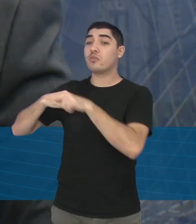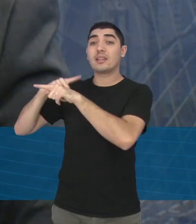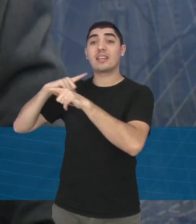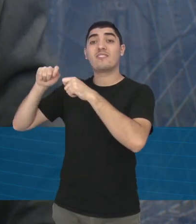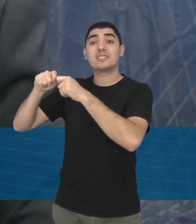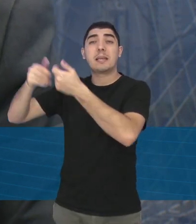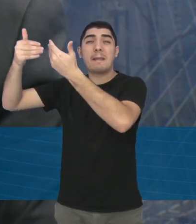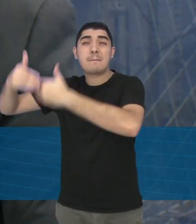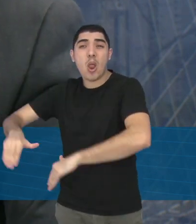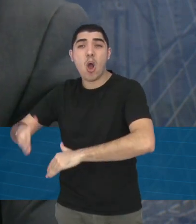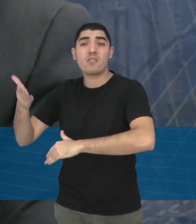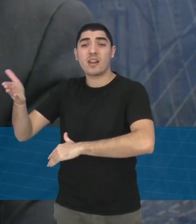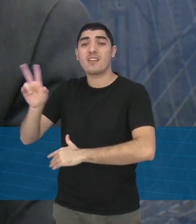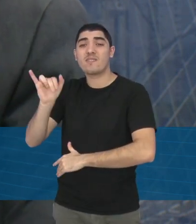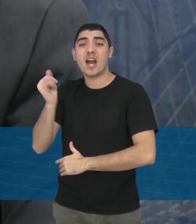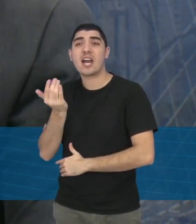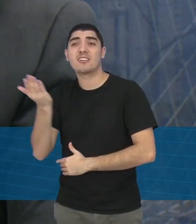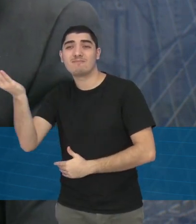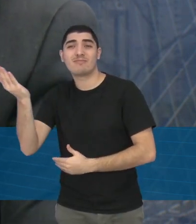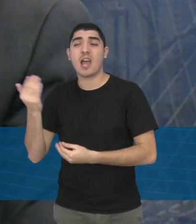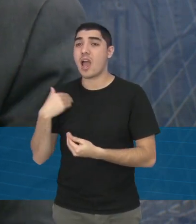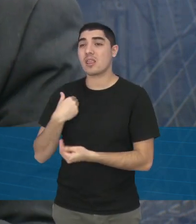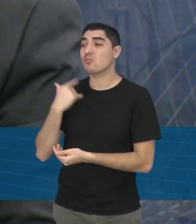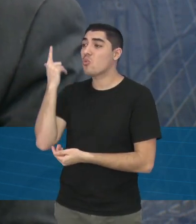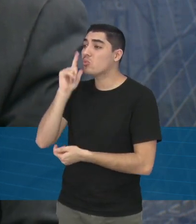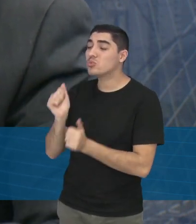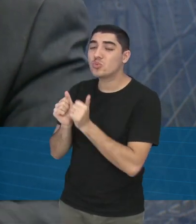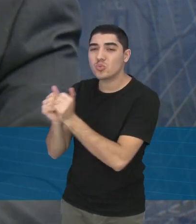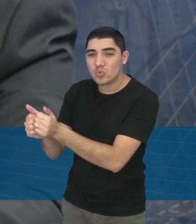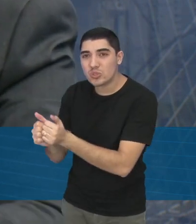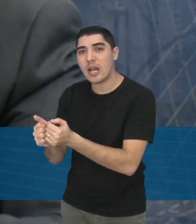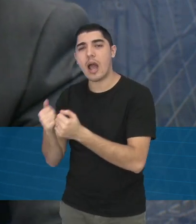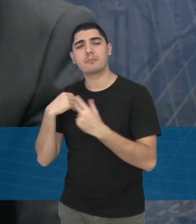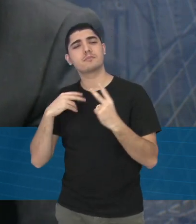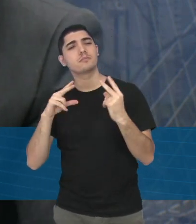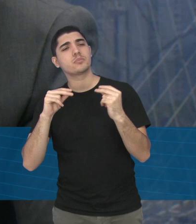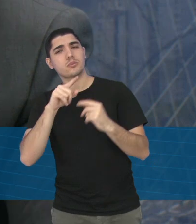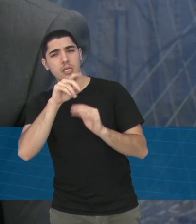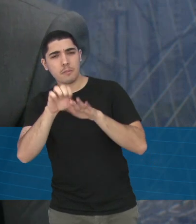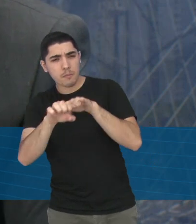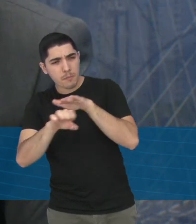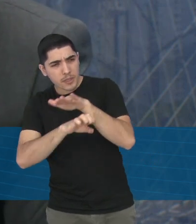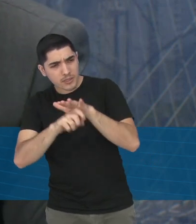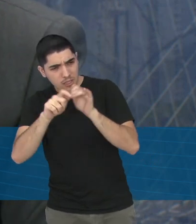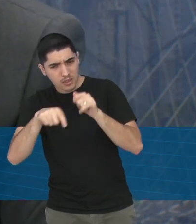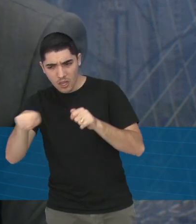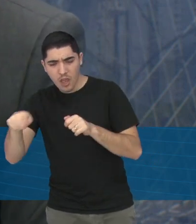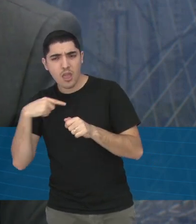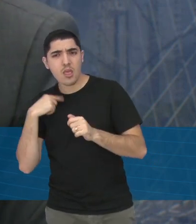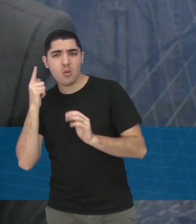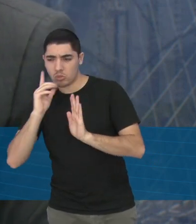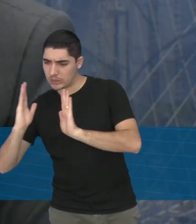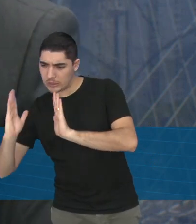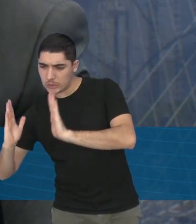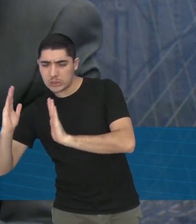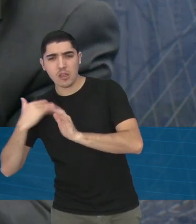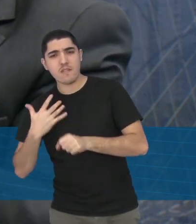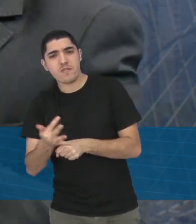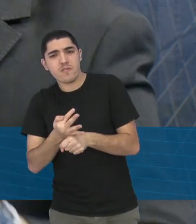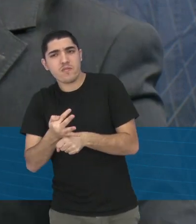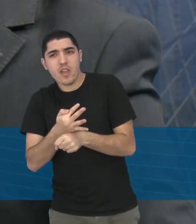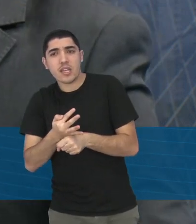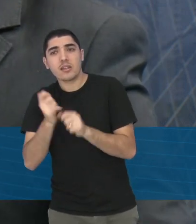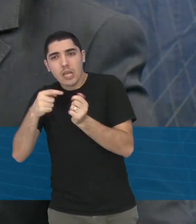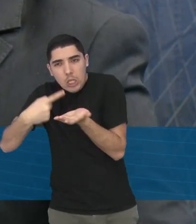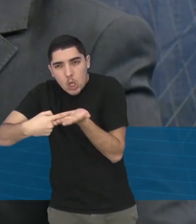tem um vestibular para fazer, vai fazer dias fora, poxa, não dá para acompanhar, né? Conversa lá na empresa, fala, dá para adequar esse intervalinho aqui, dá para planejar você deixar...